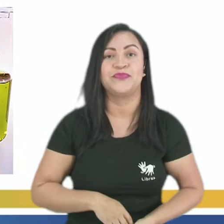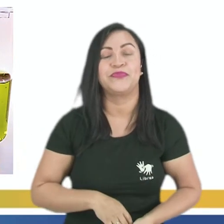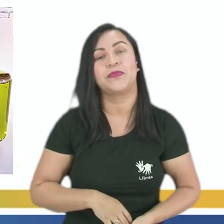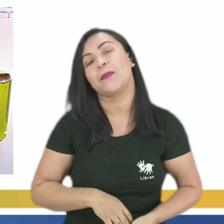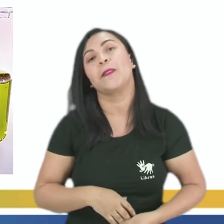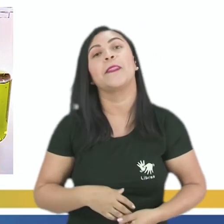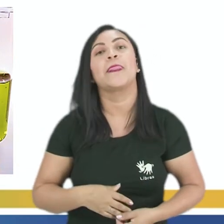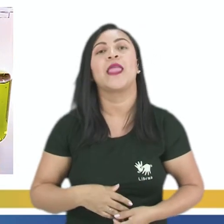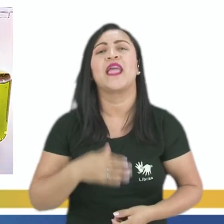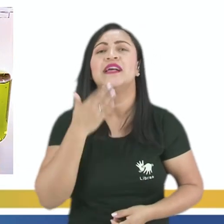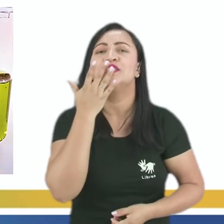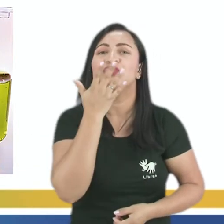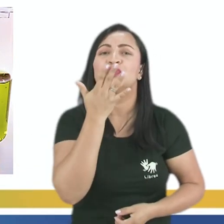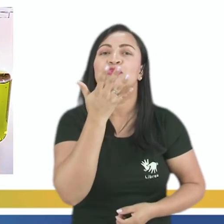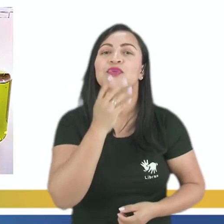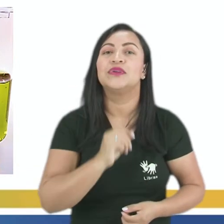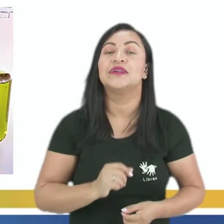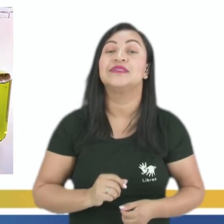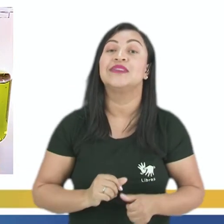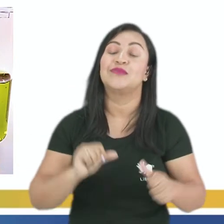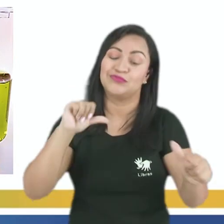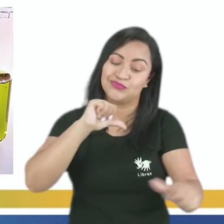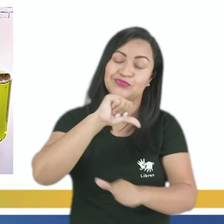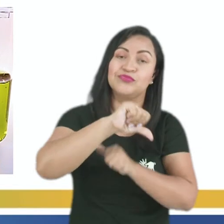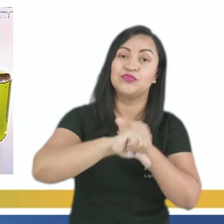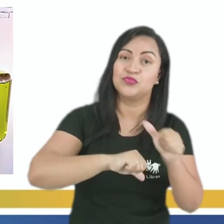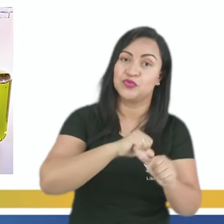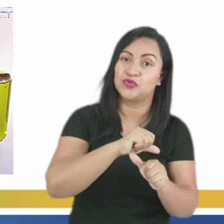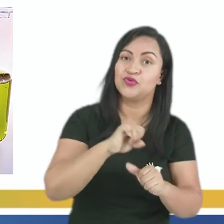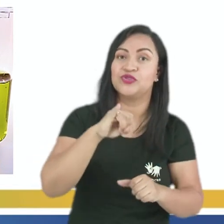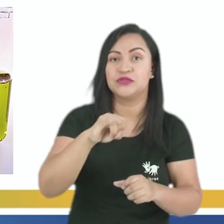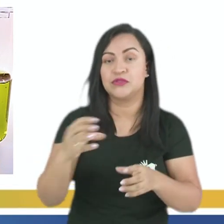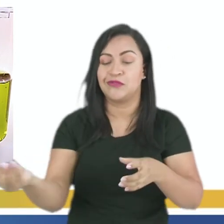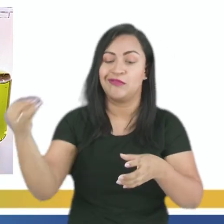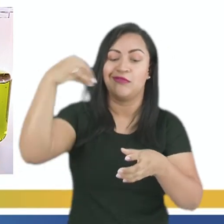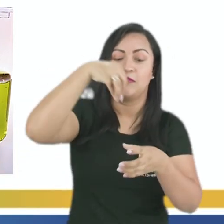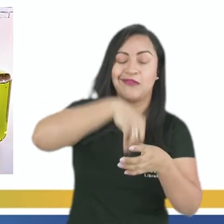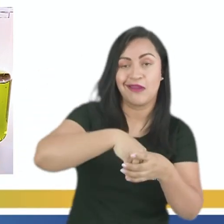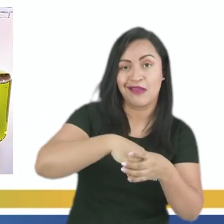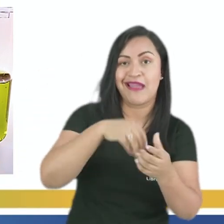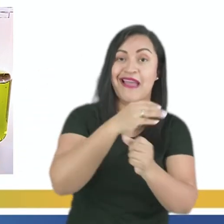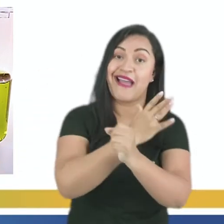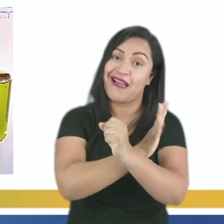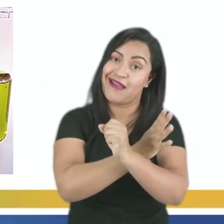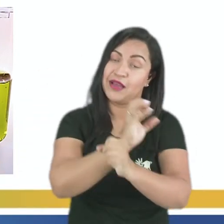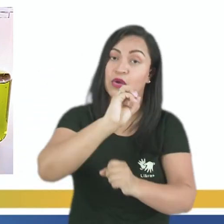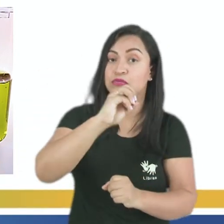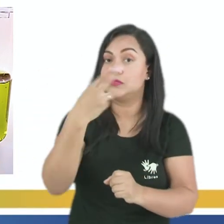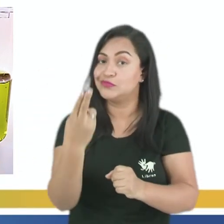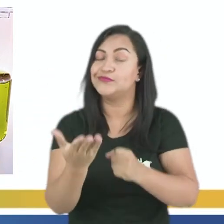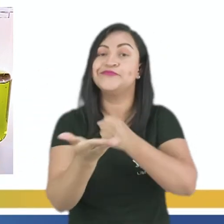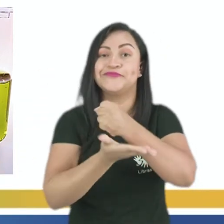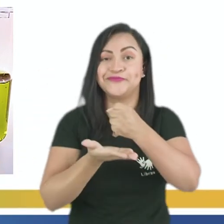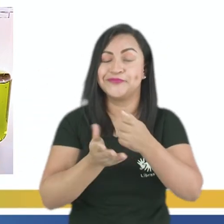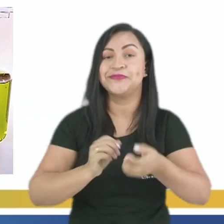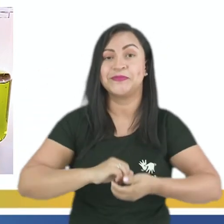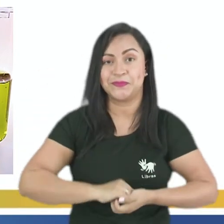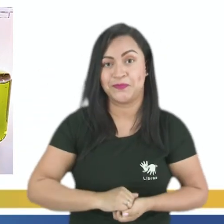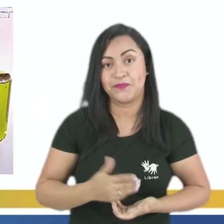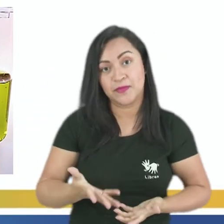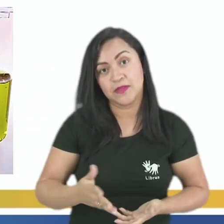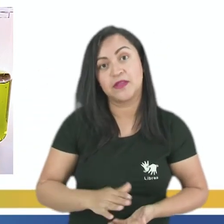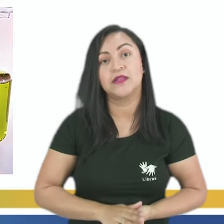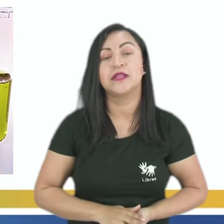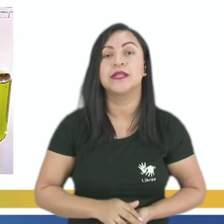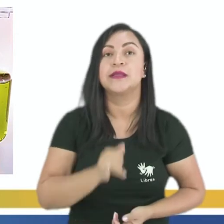que essa coloração desse suco mude à medida que tenha contato com substâncias mais ácidas ou mais básicas. Então, por